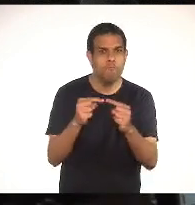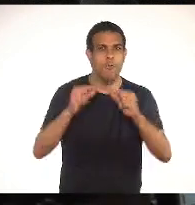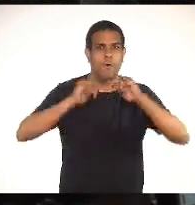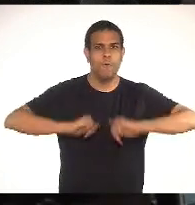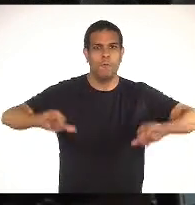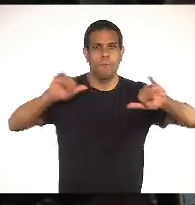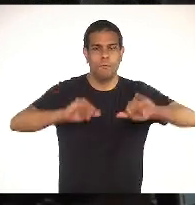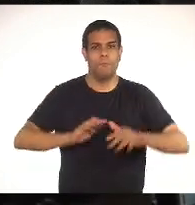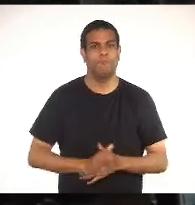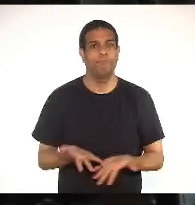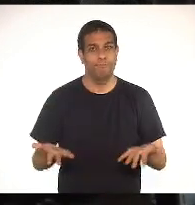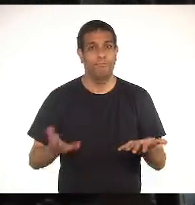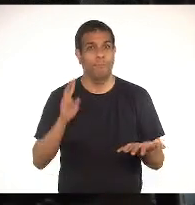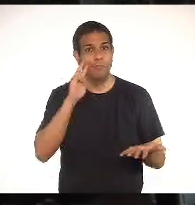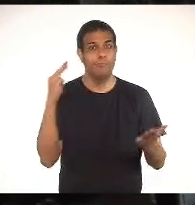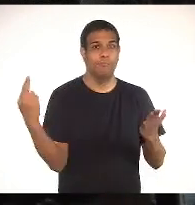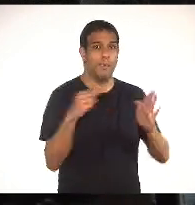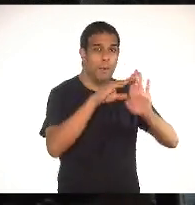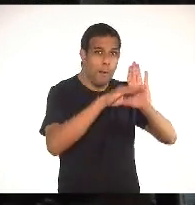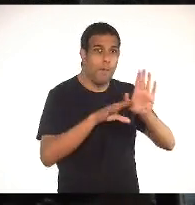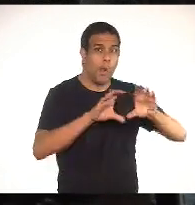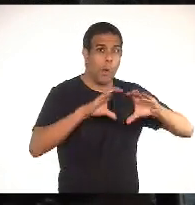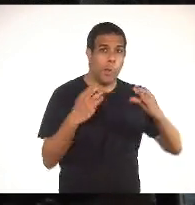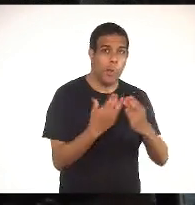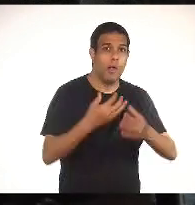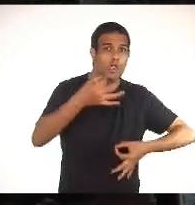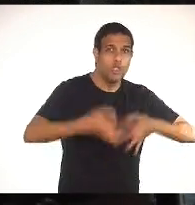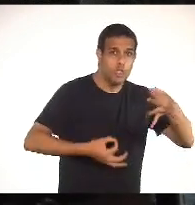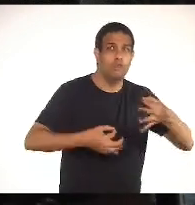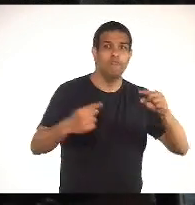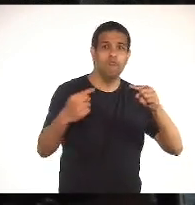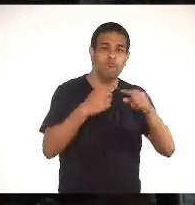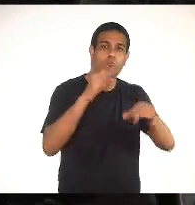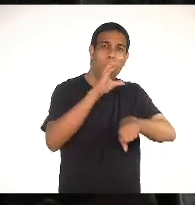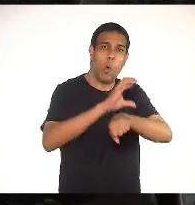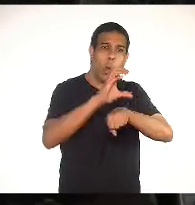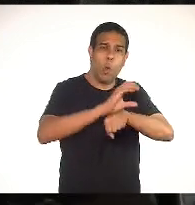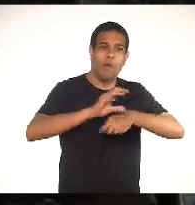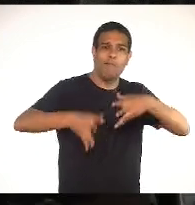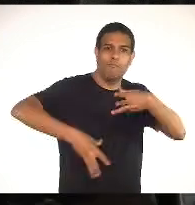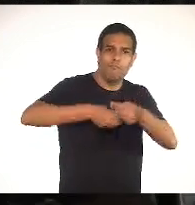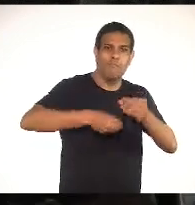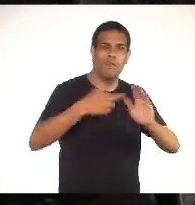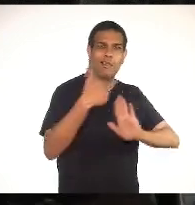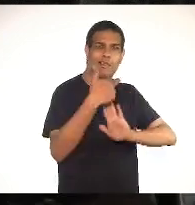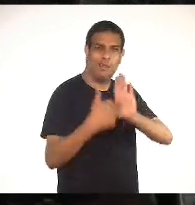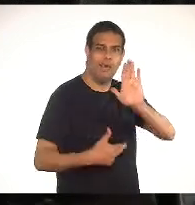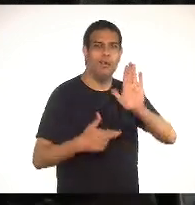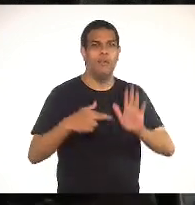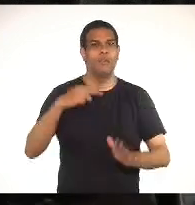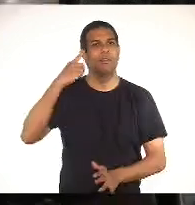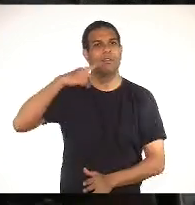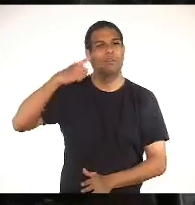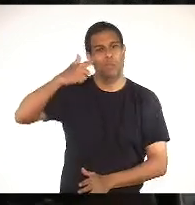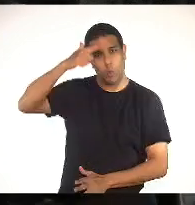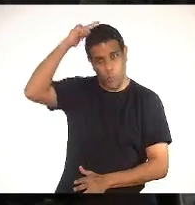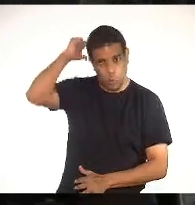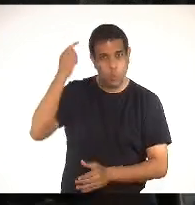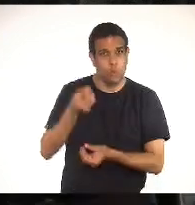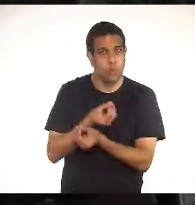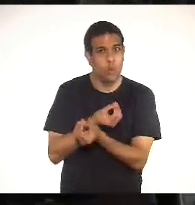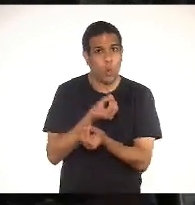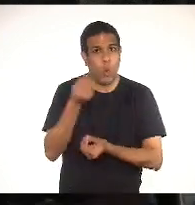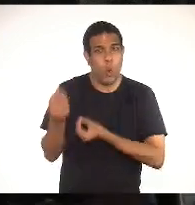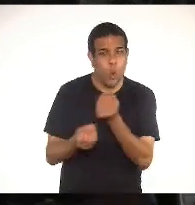menciona. Parecer da Comissão de Constituição e Justiça pela juridicidade com emenda. Relator, deputado Luiz Paulo. Pendendo de pareceres das